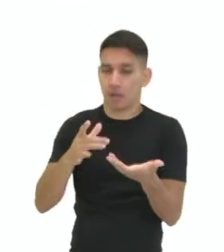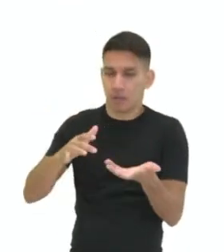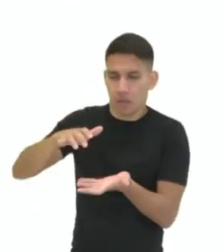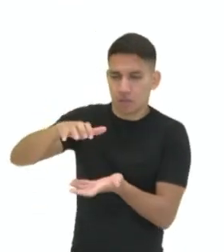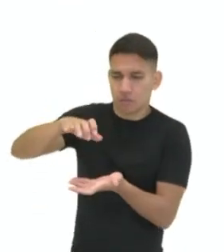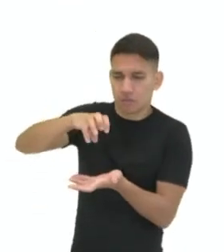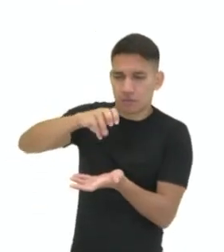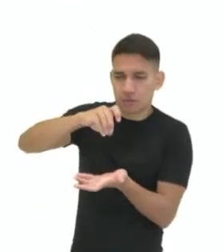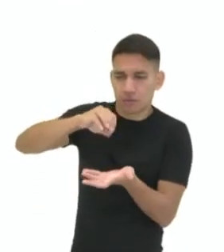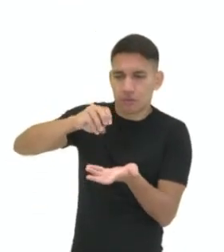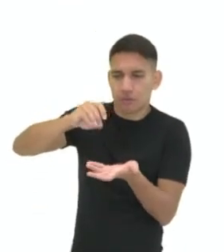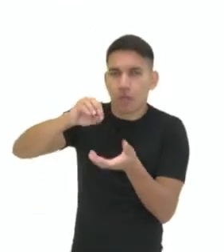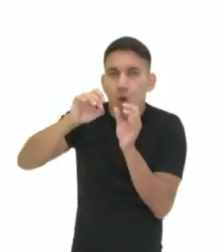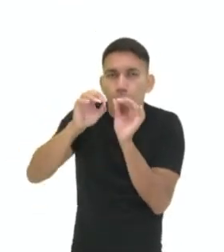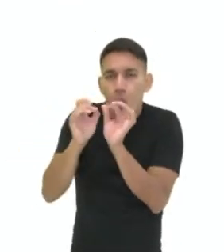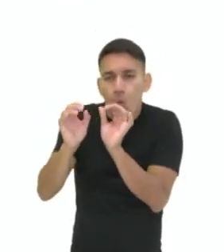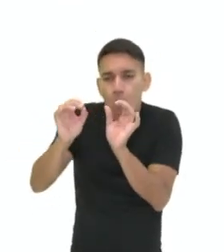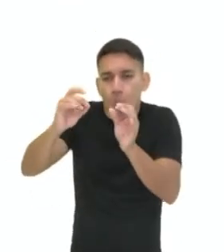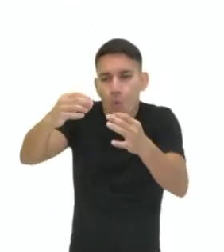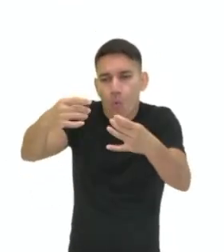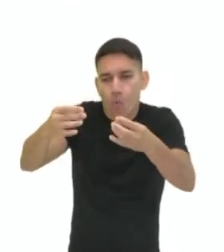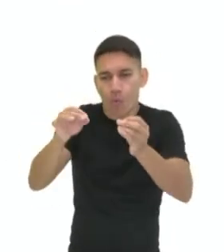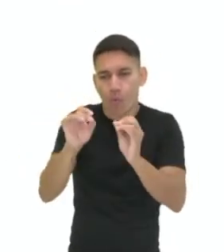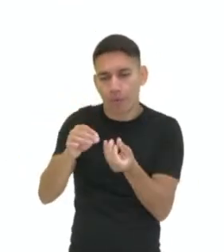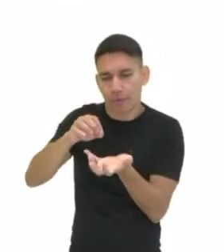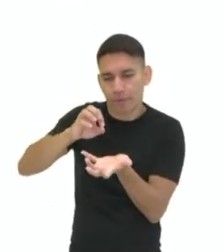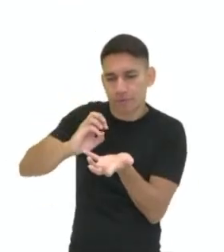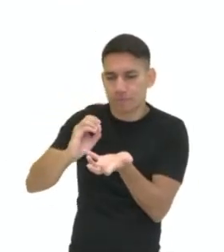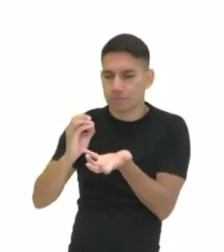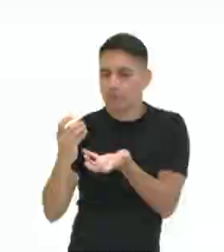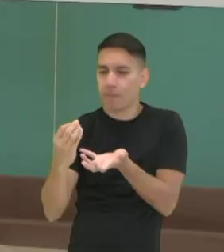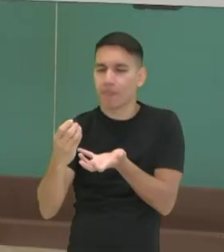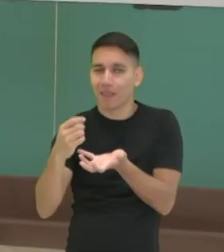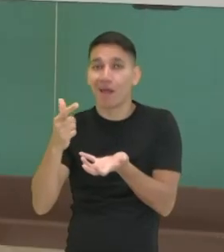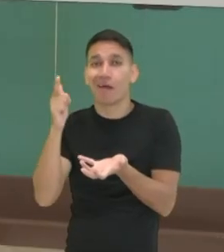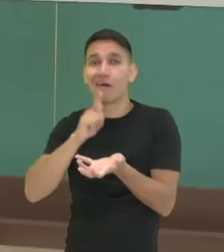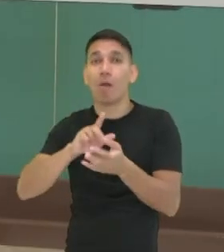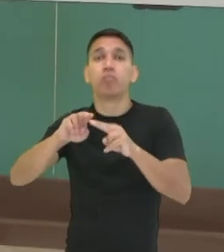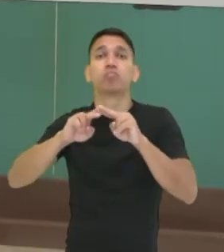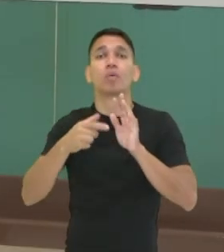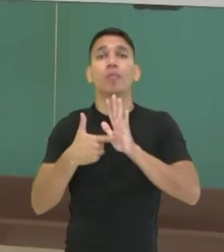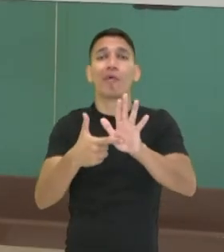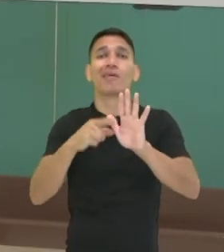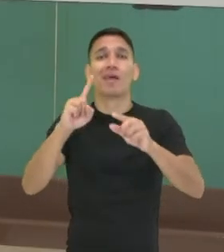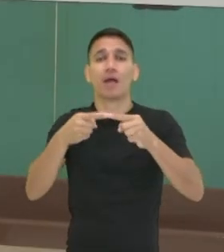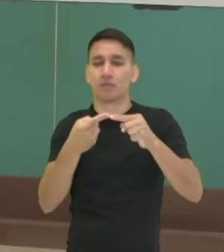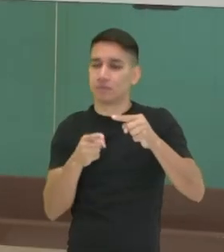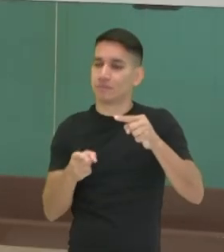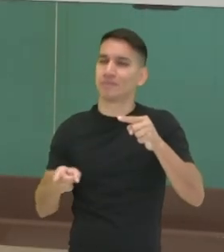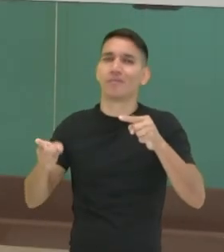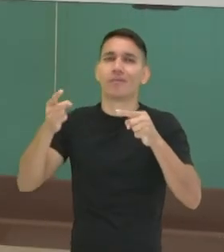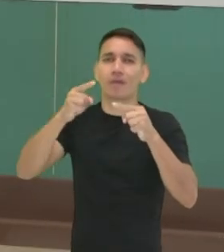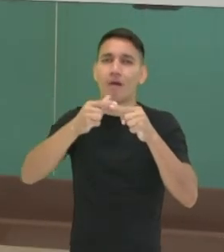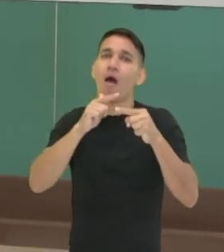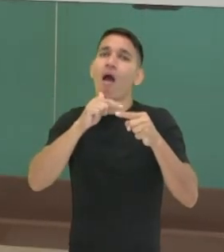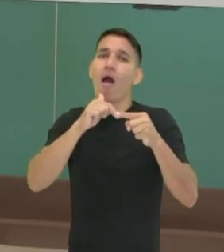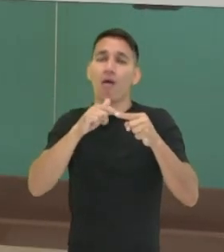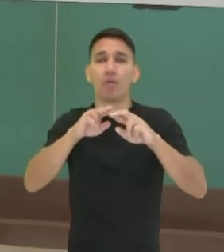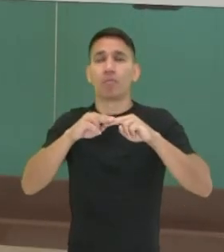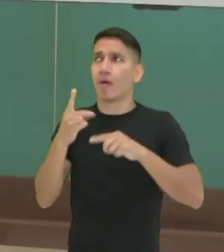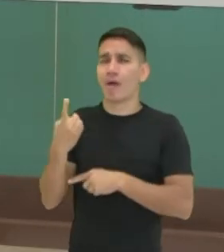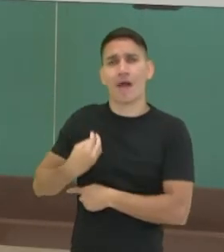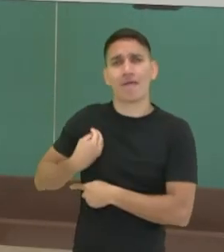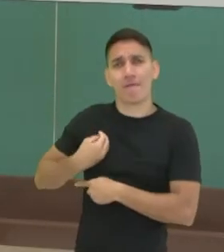forma pequenas gotas que ficam nas paredes e no lacre, ocorrendo assim o ciclo da água. E essa planta vai se manter ali nas